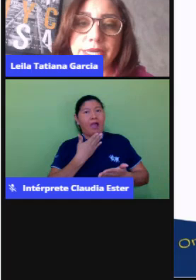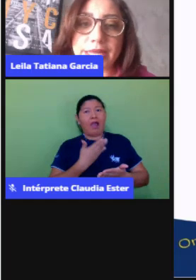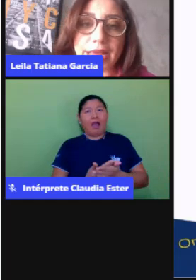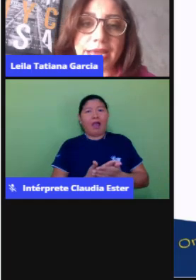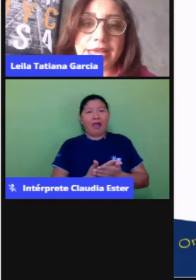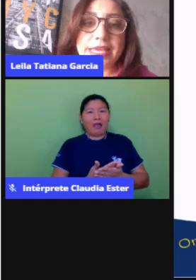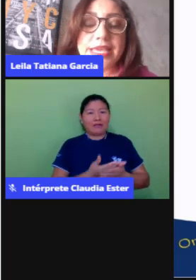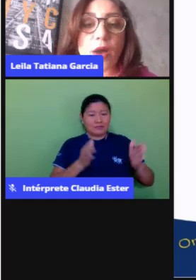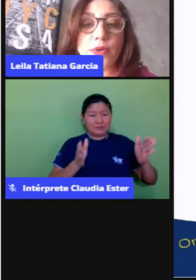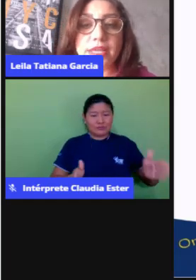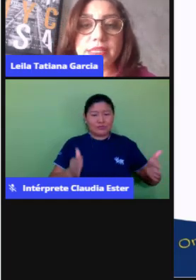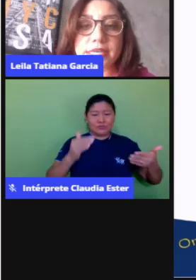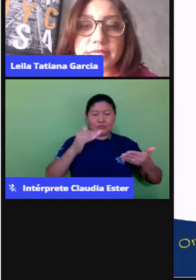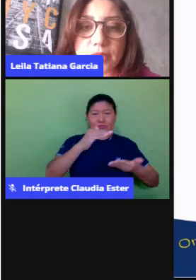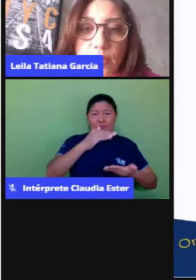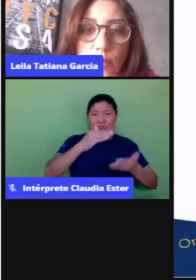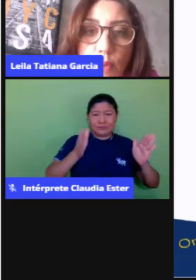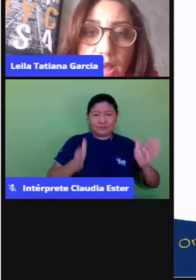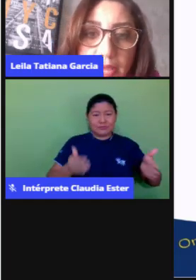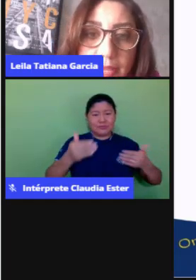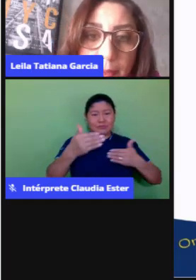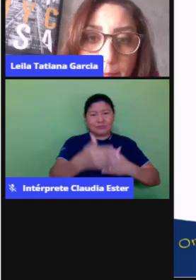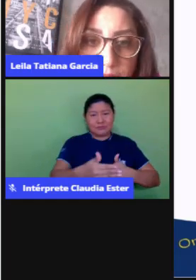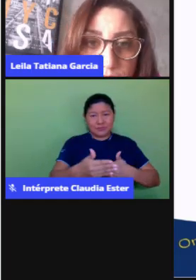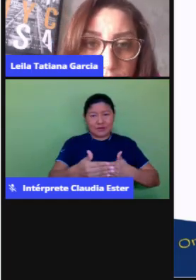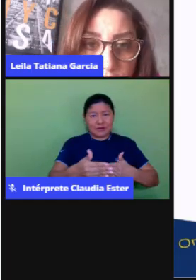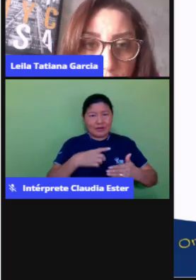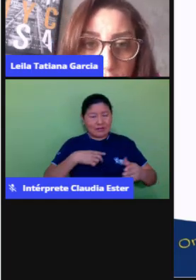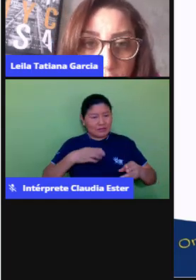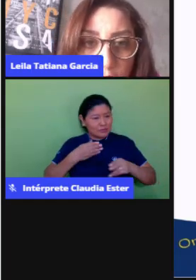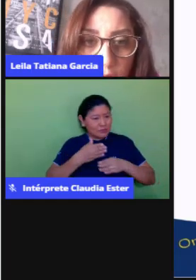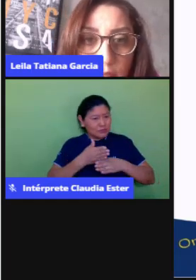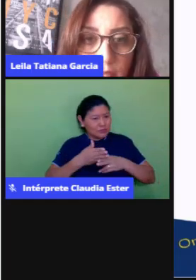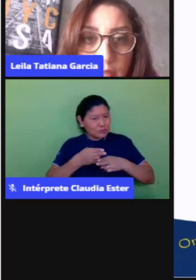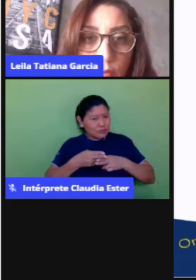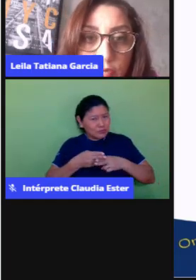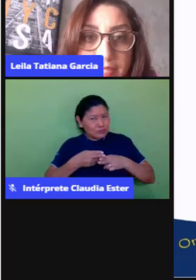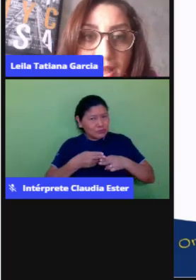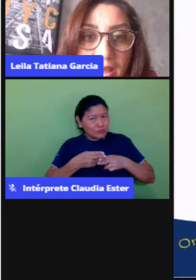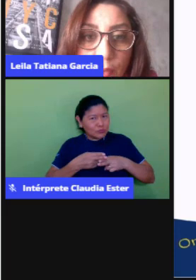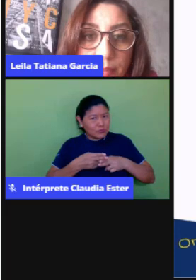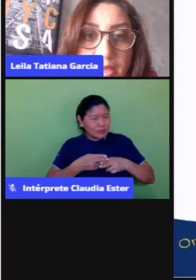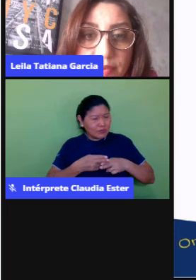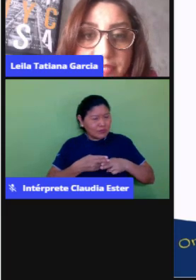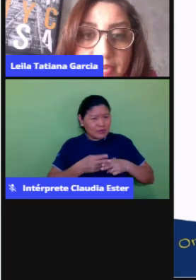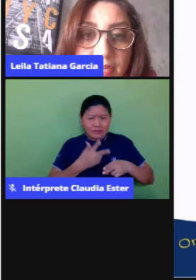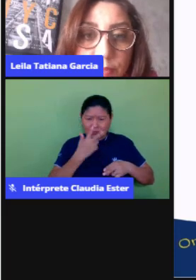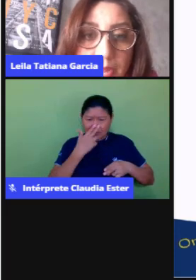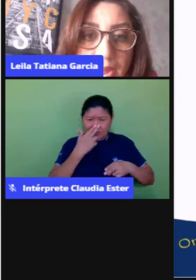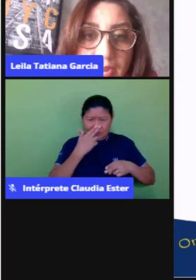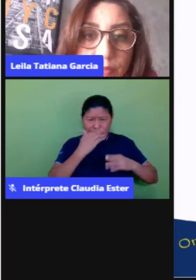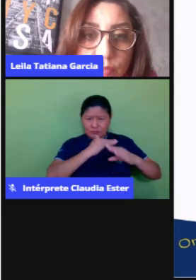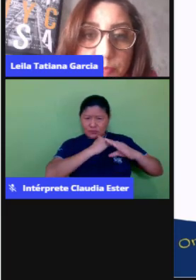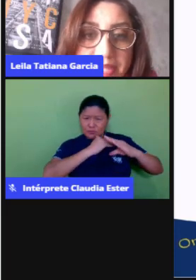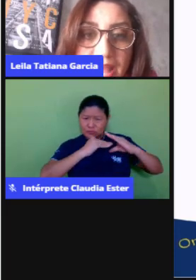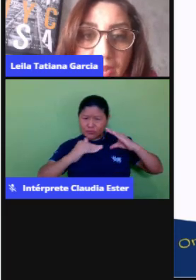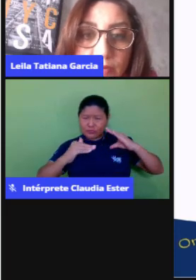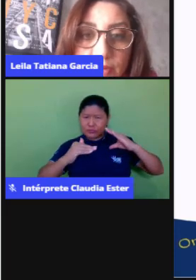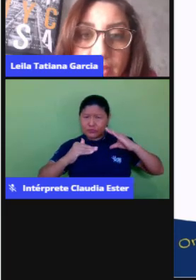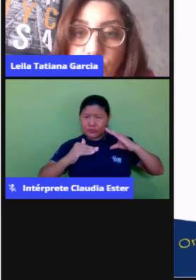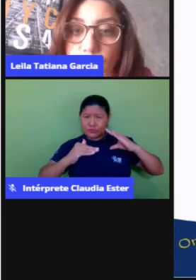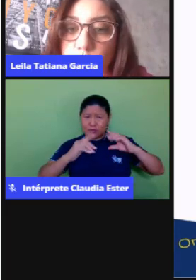na mão, né? E alguém diz assim, uai, mas você tinha dito que cortar ao meio a estrela do mar,